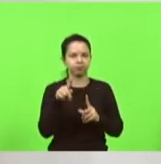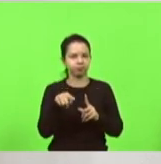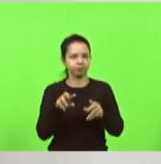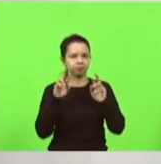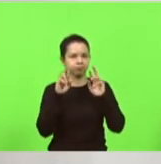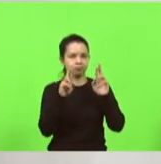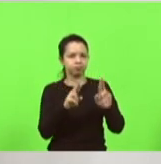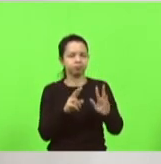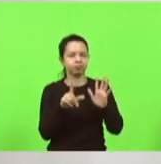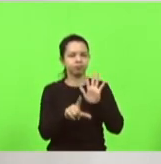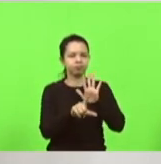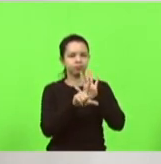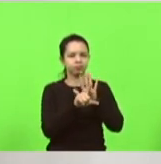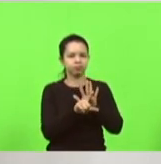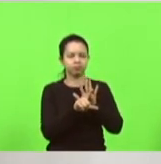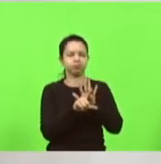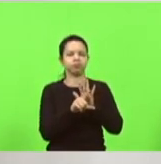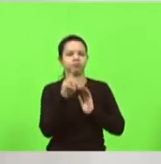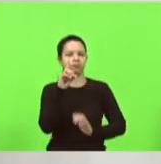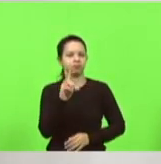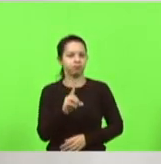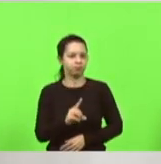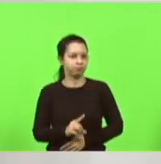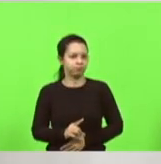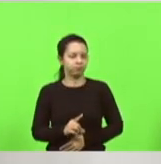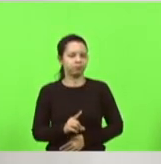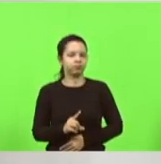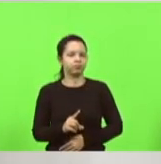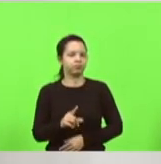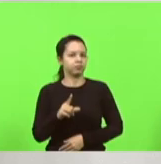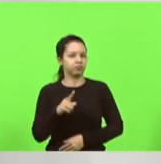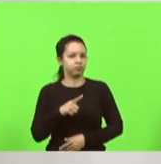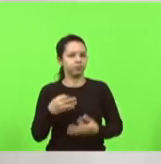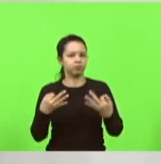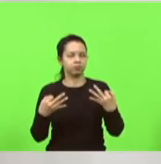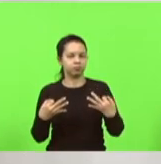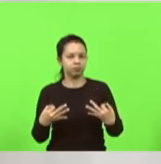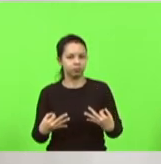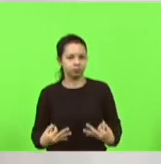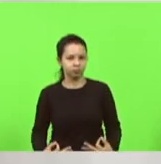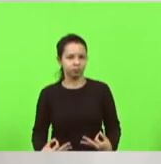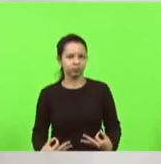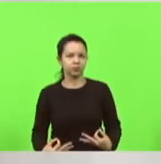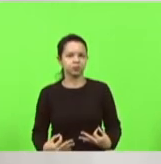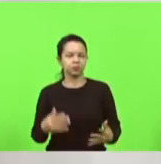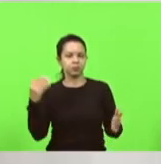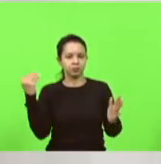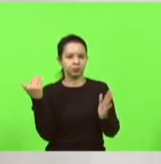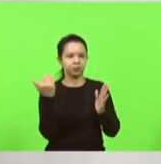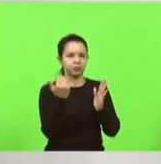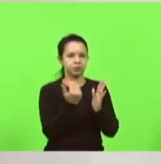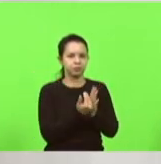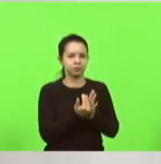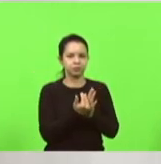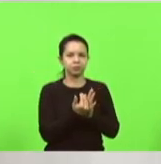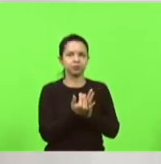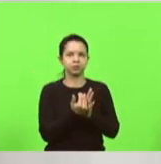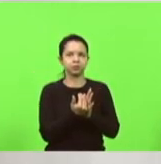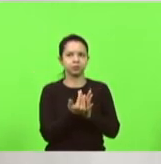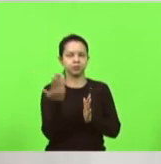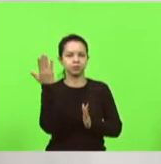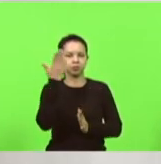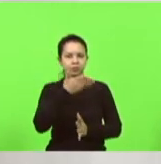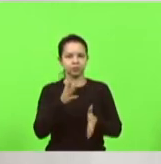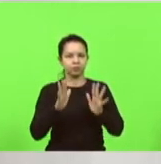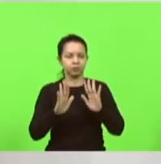lei, de direito, de ser correto, de cumprir aquilo que foi prometido, e não